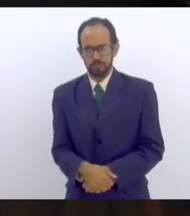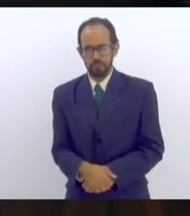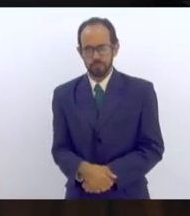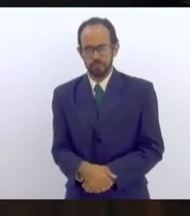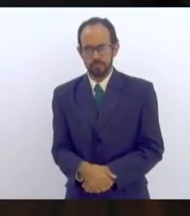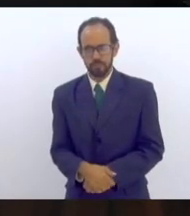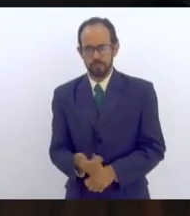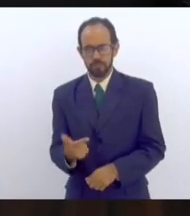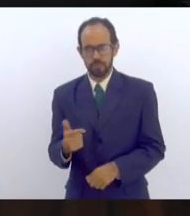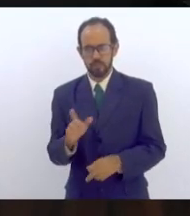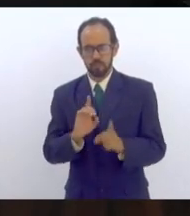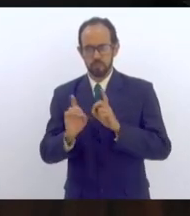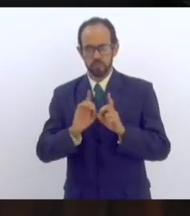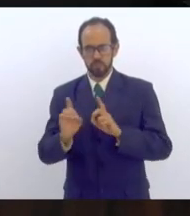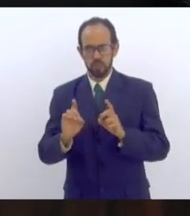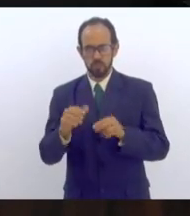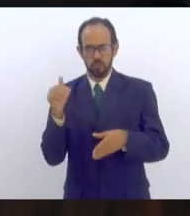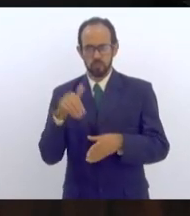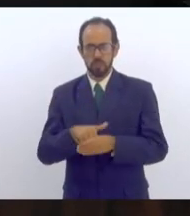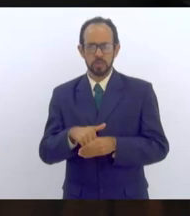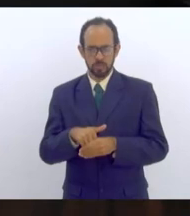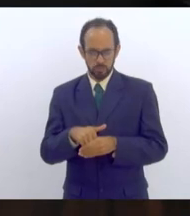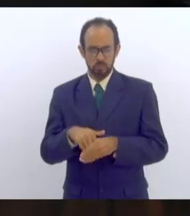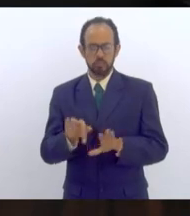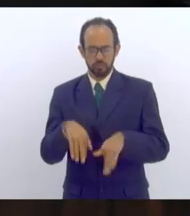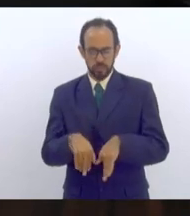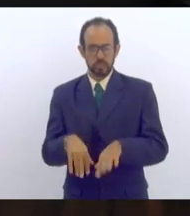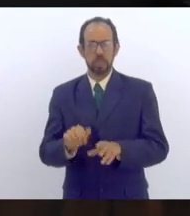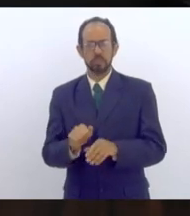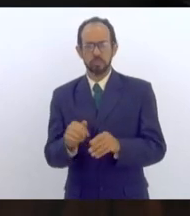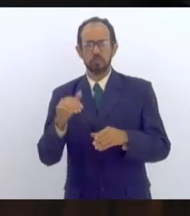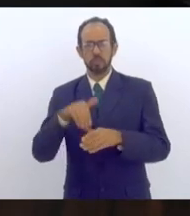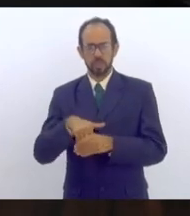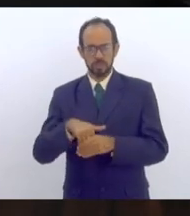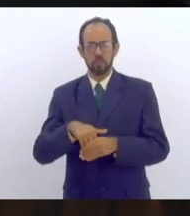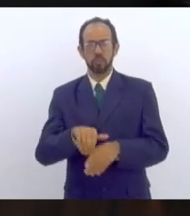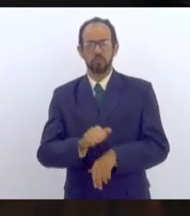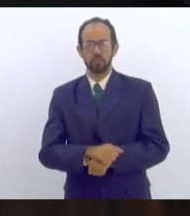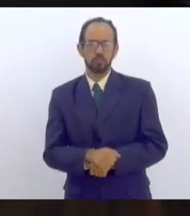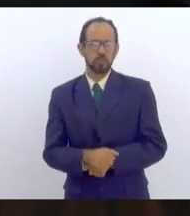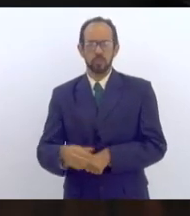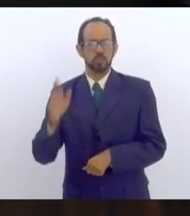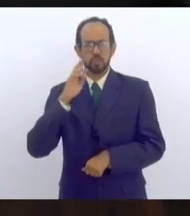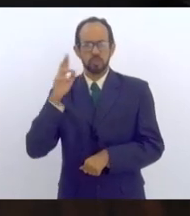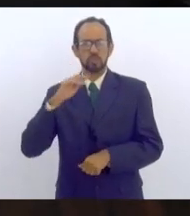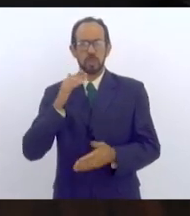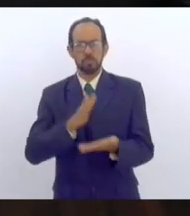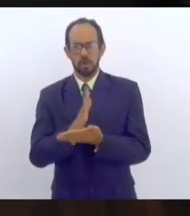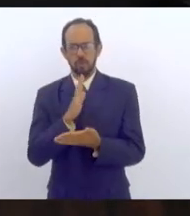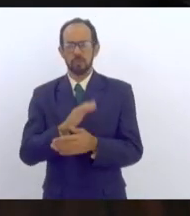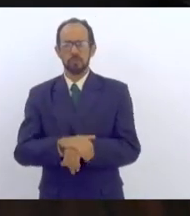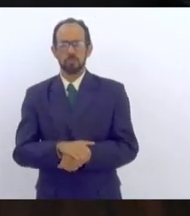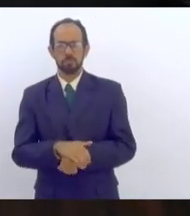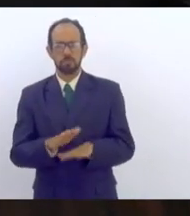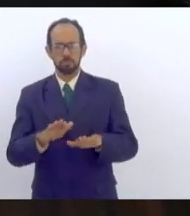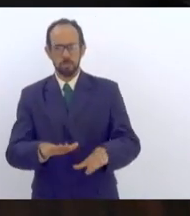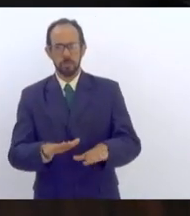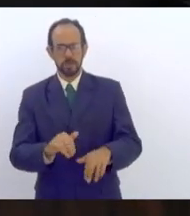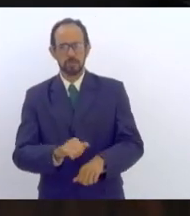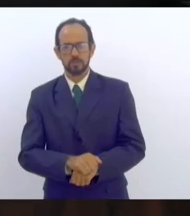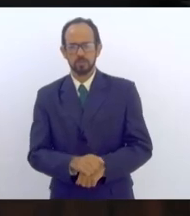Estão havendo quem queira discutir. Encerrada a discussão. Em votação. Senhores que aprovam, permaneçam como